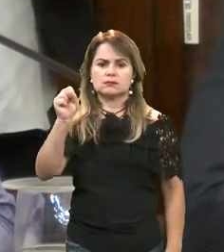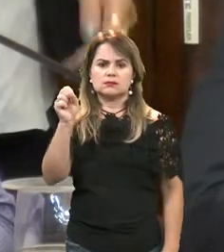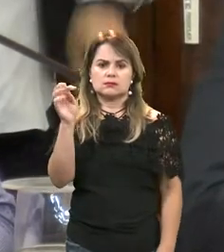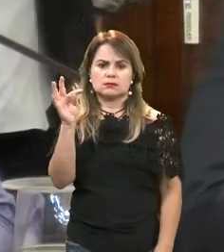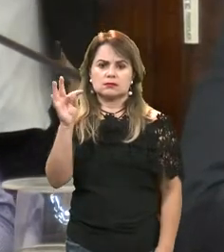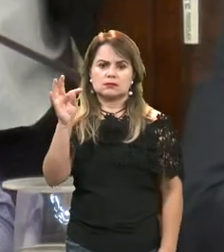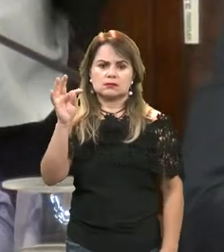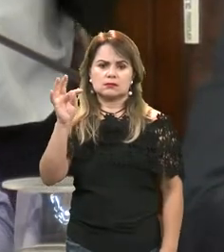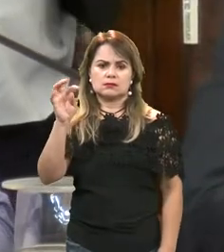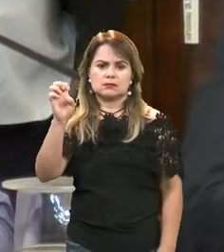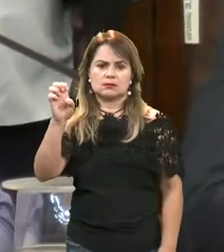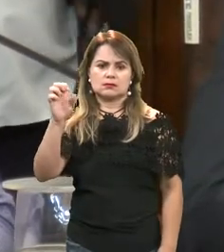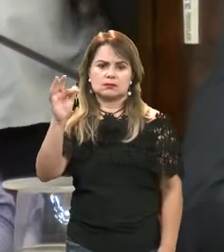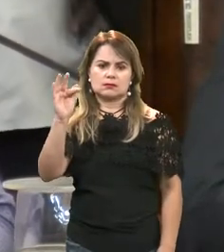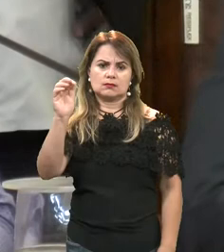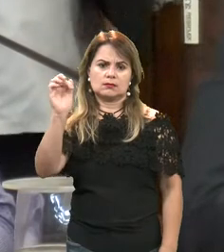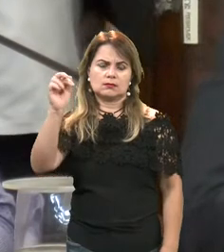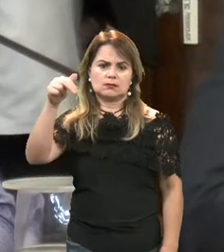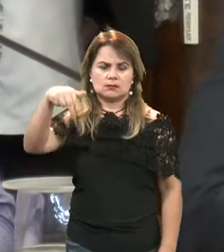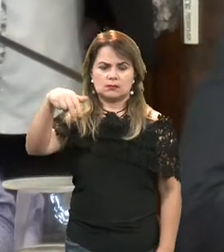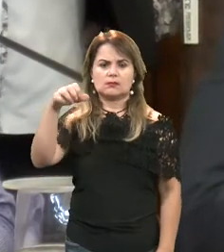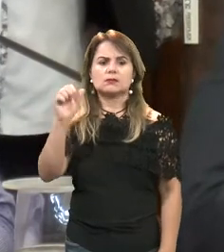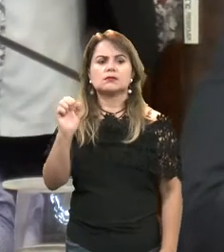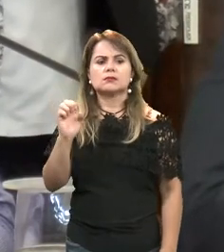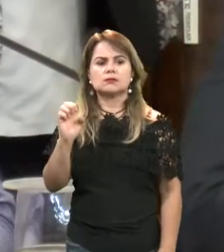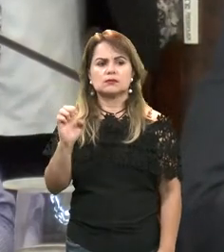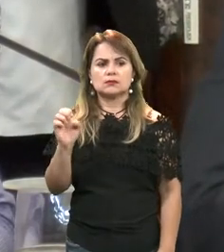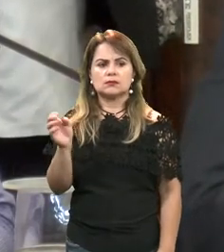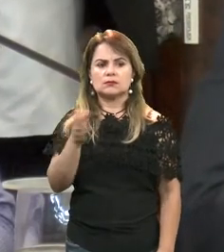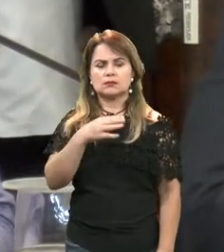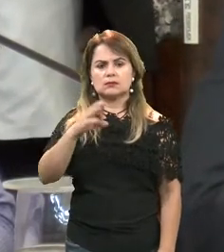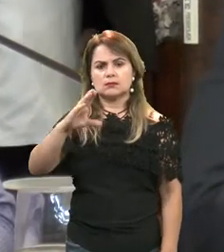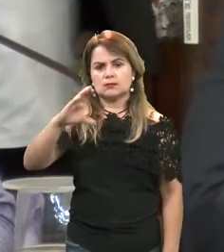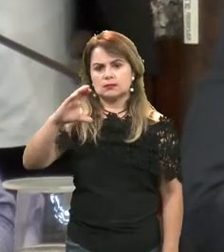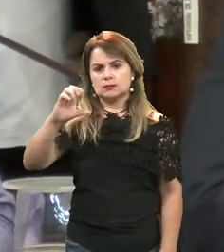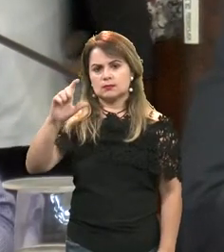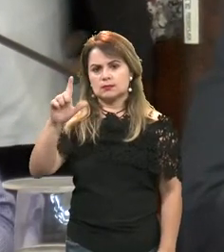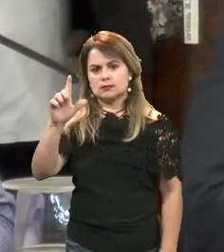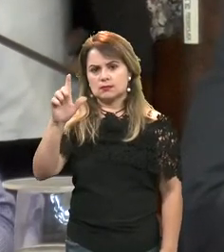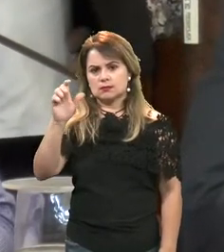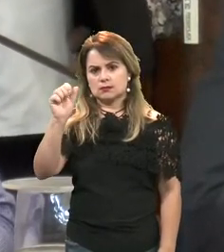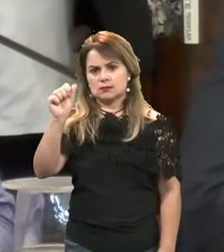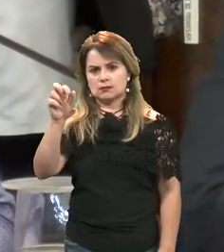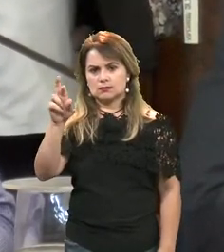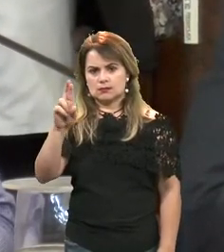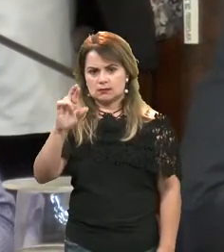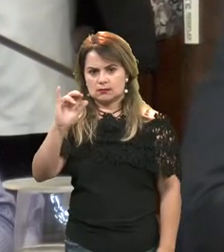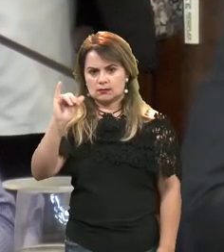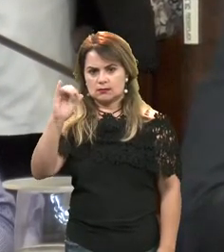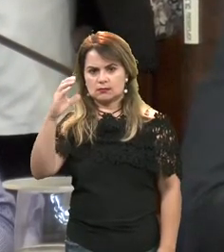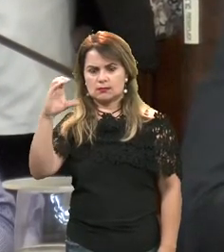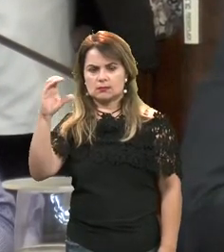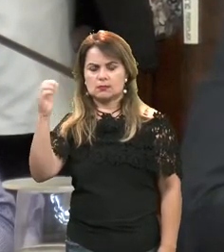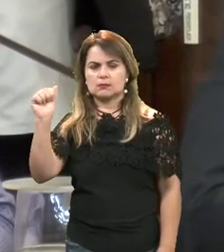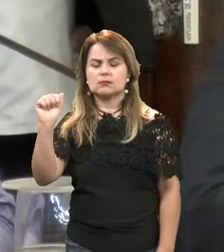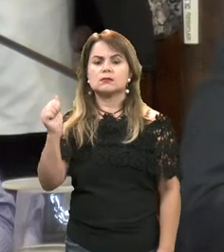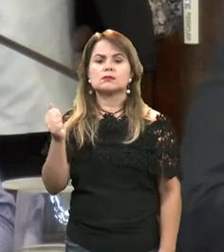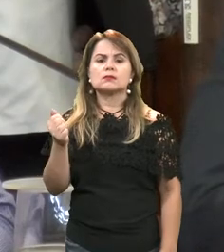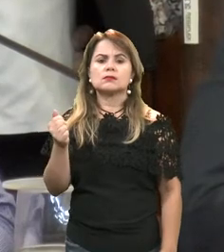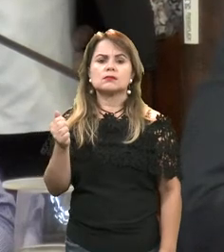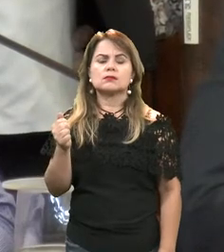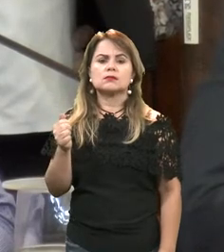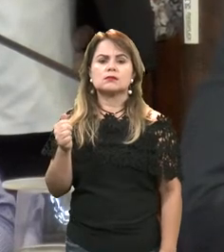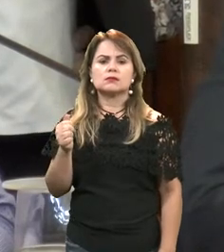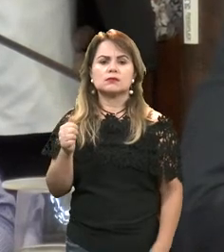Silva, da Associação Anjos Guerreiros, Clarissa Maria Marques Ojeda, primeira secretária